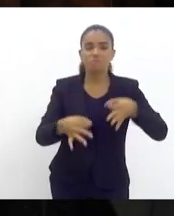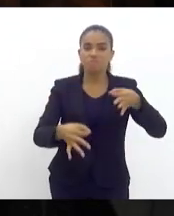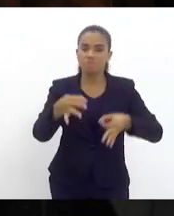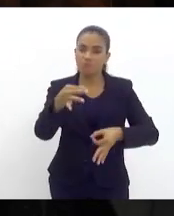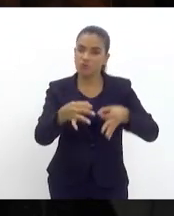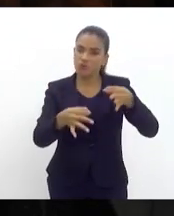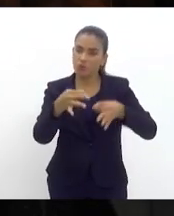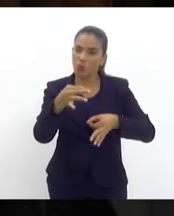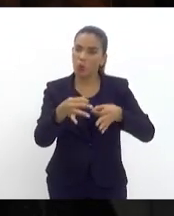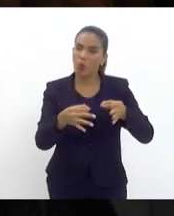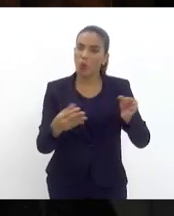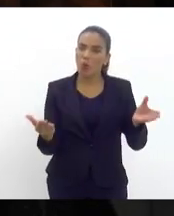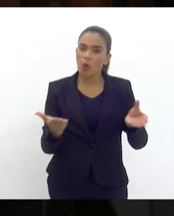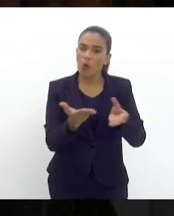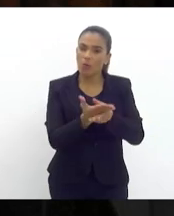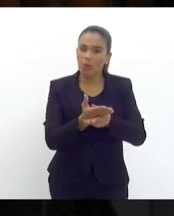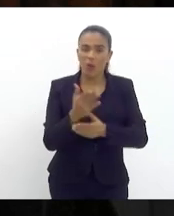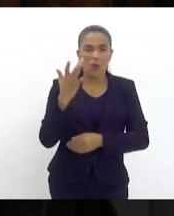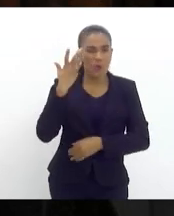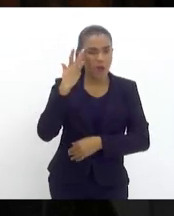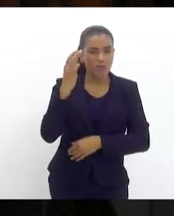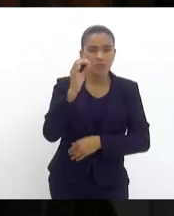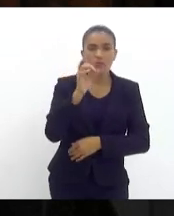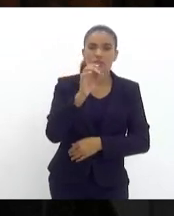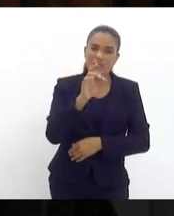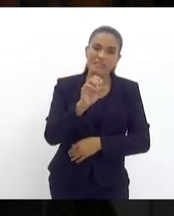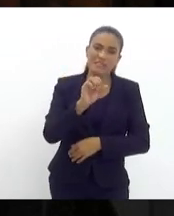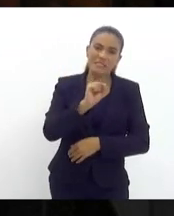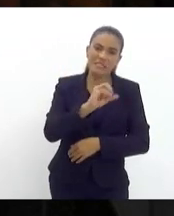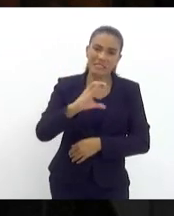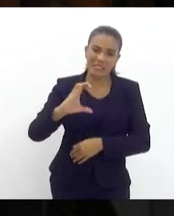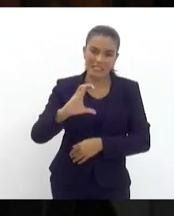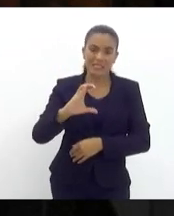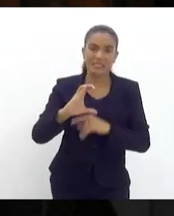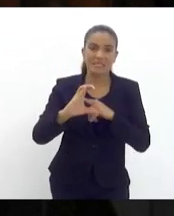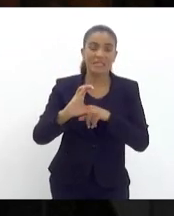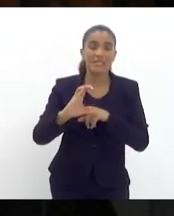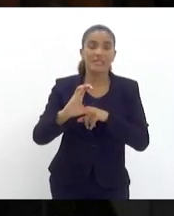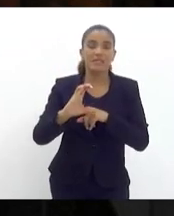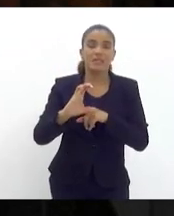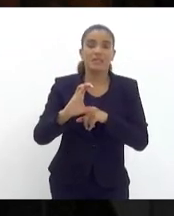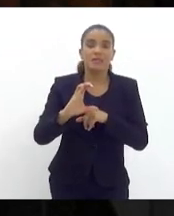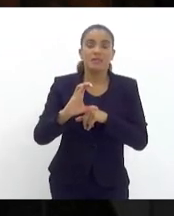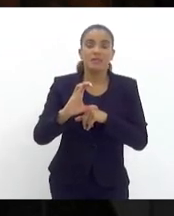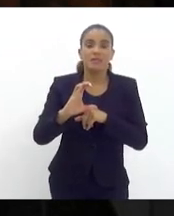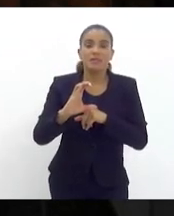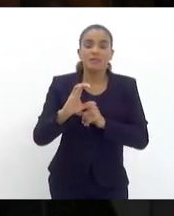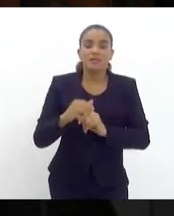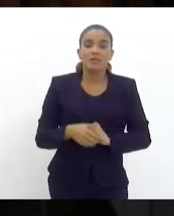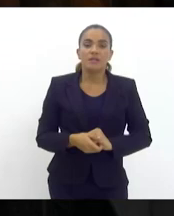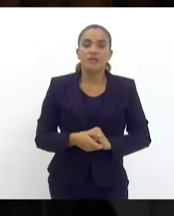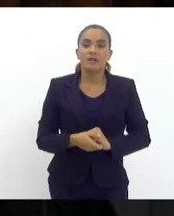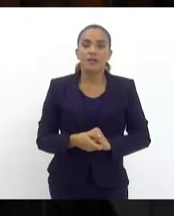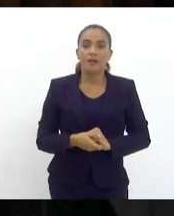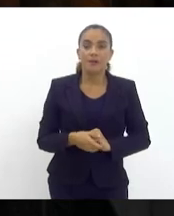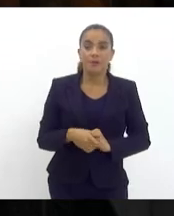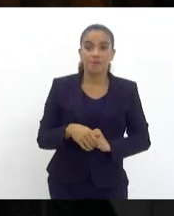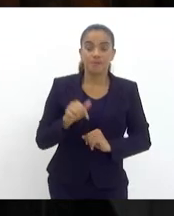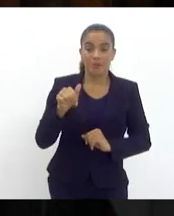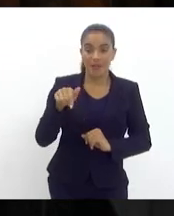salvo o erro de memória de Santa Catarina e que ali